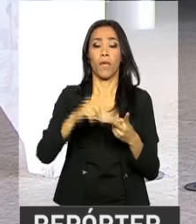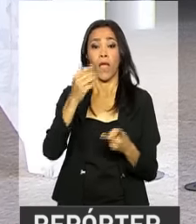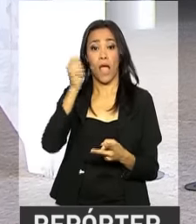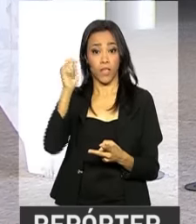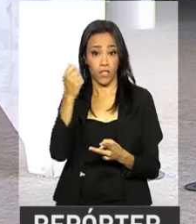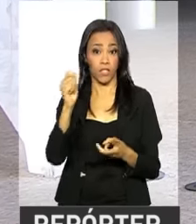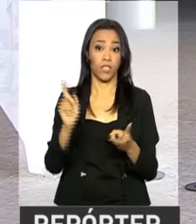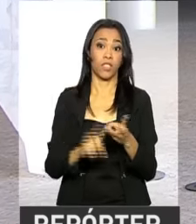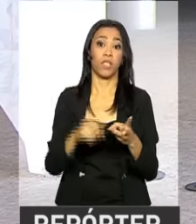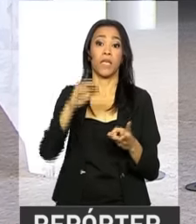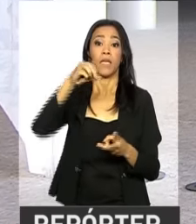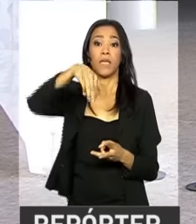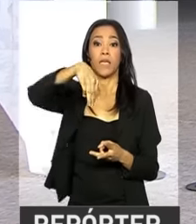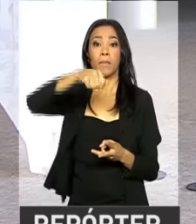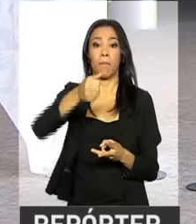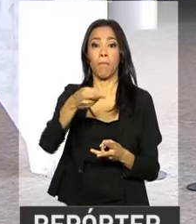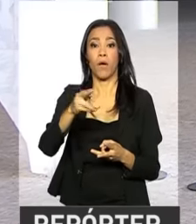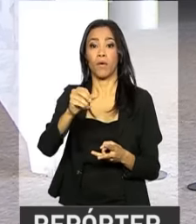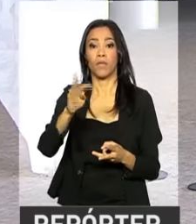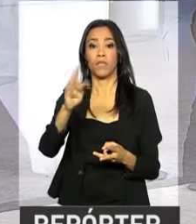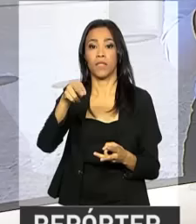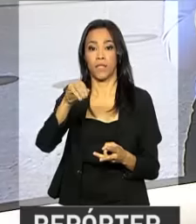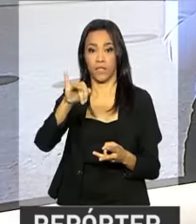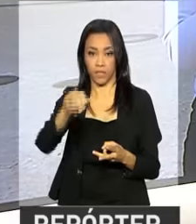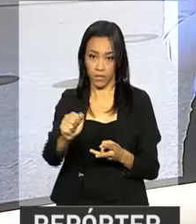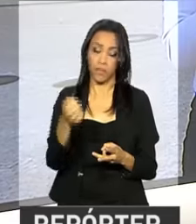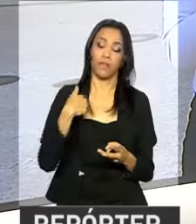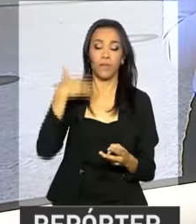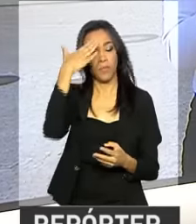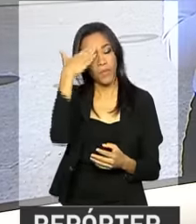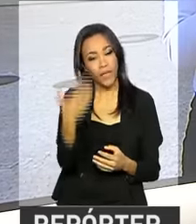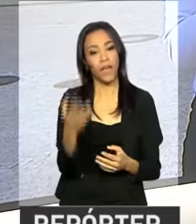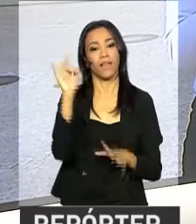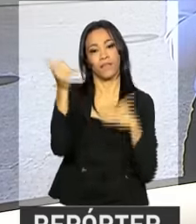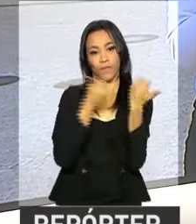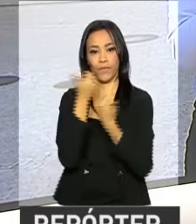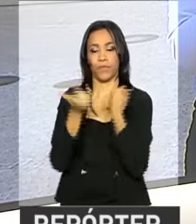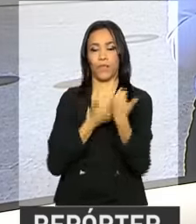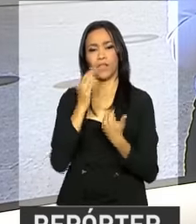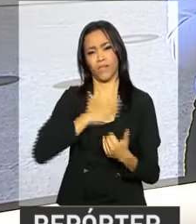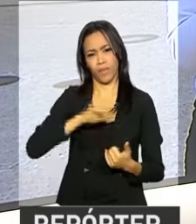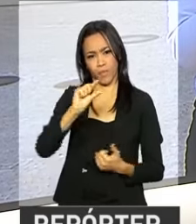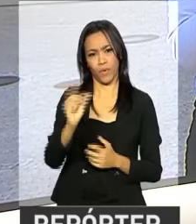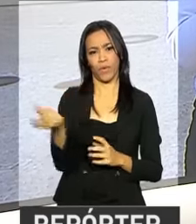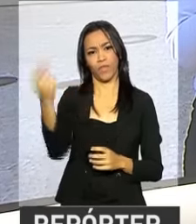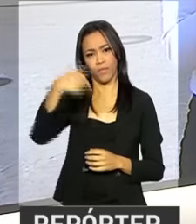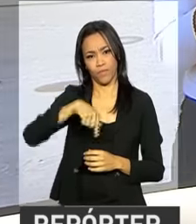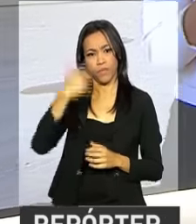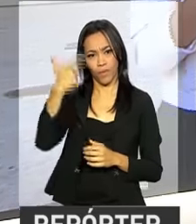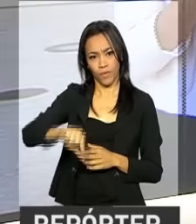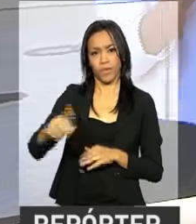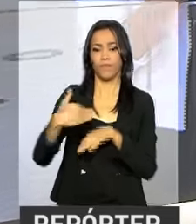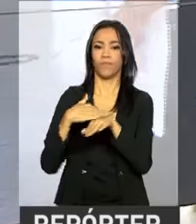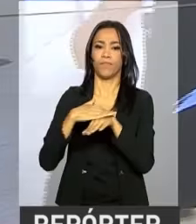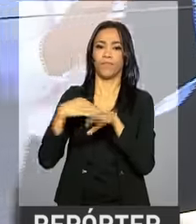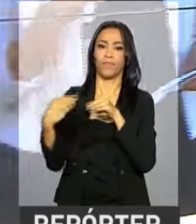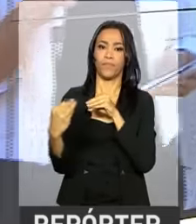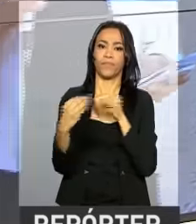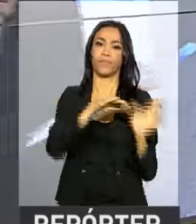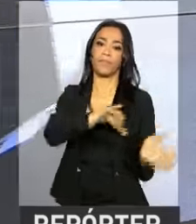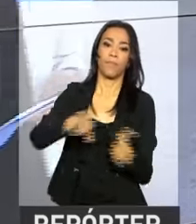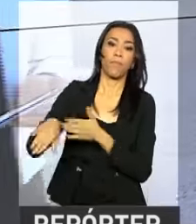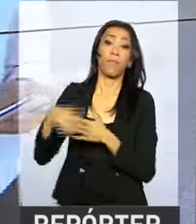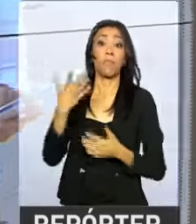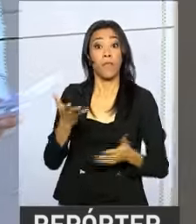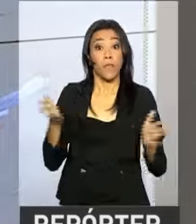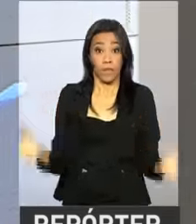Argentina e da Mauritânia. Renata? Obrigada, Paola, pelas suas informações. Daqui a pouco a gente volta a conversar. E os incentivos